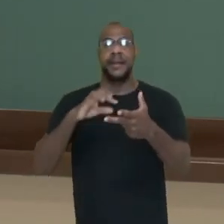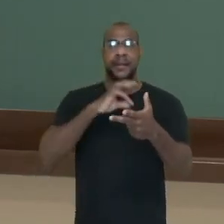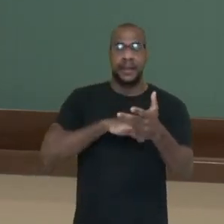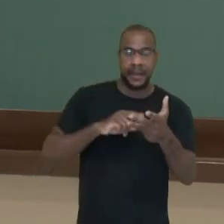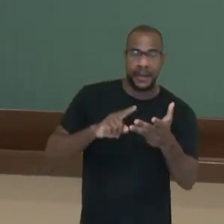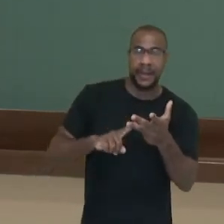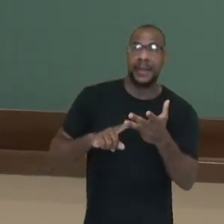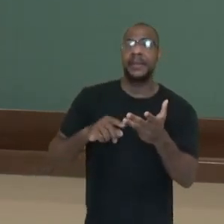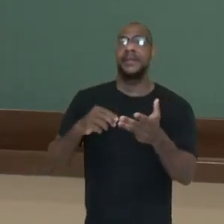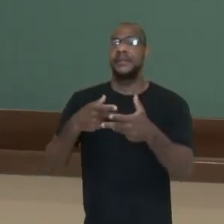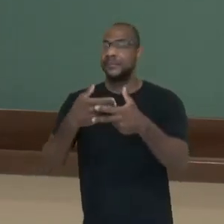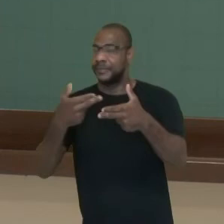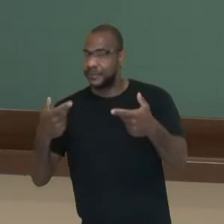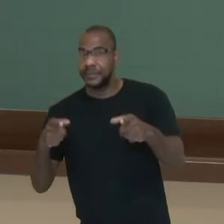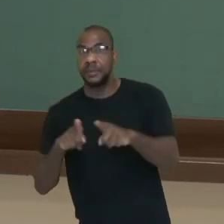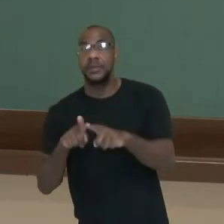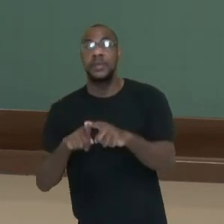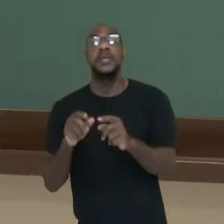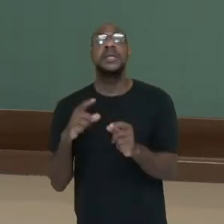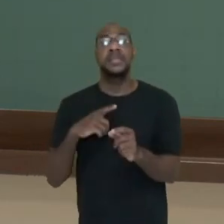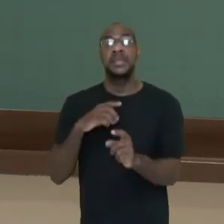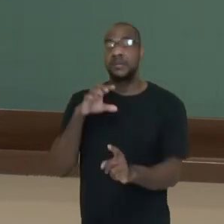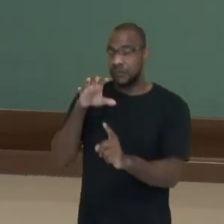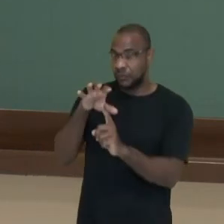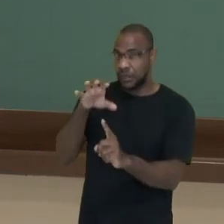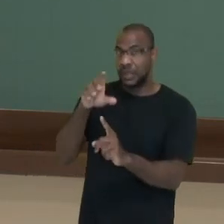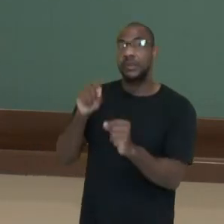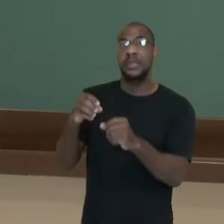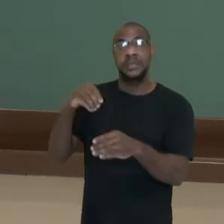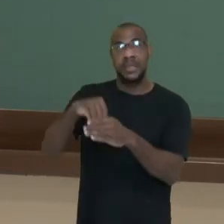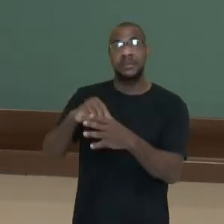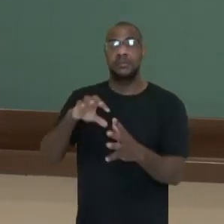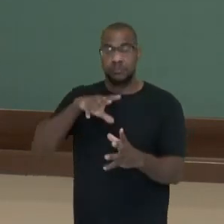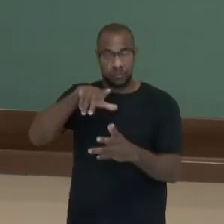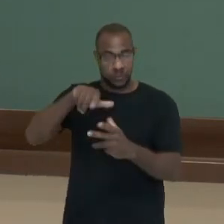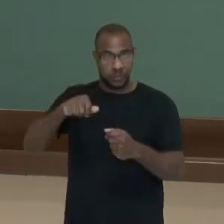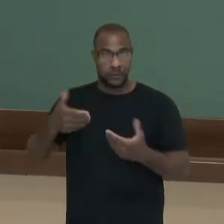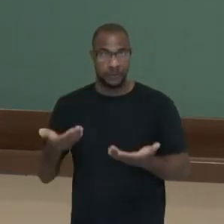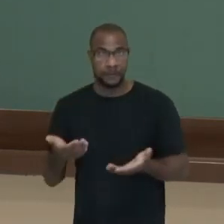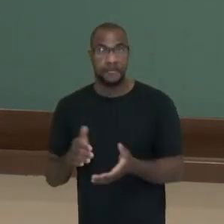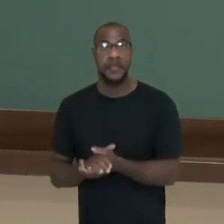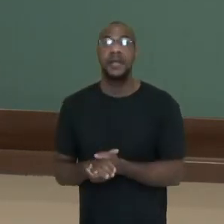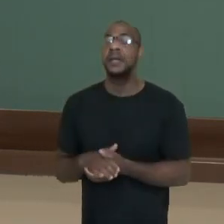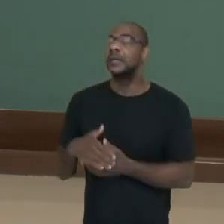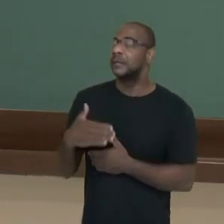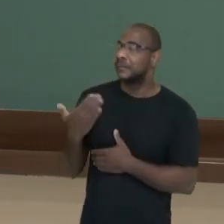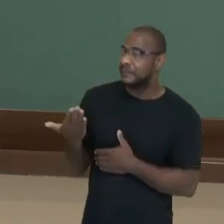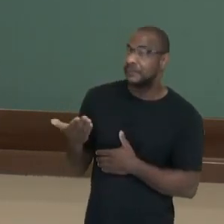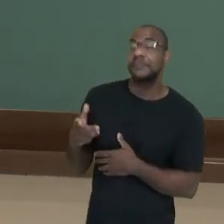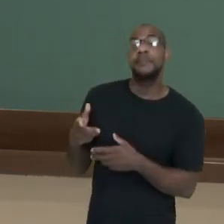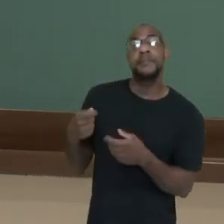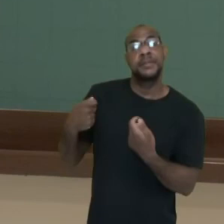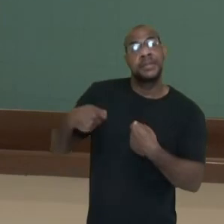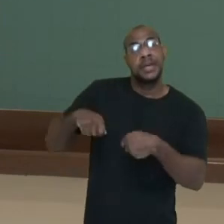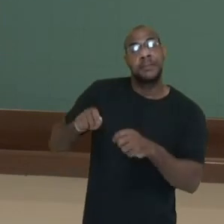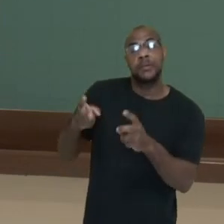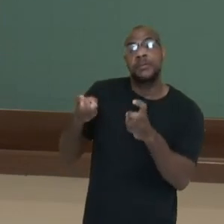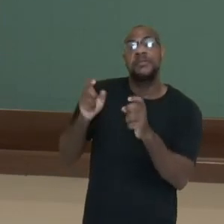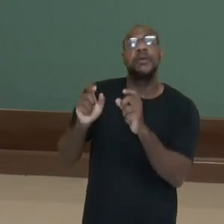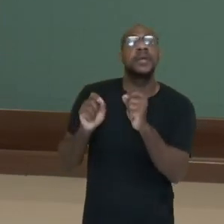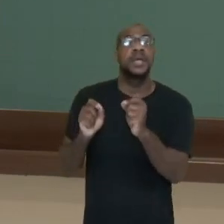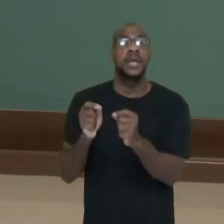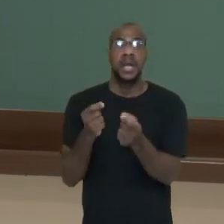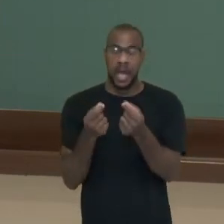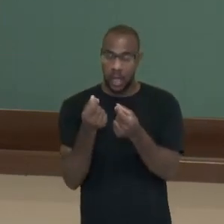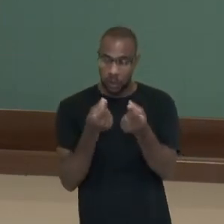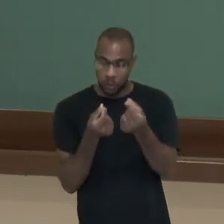metodologias de pagamento e que refletem muito no cenário mundial. Além disso, temos que observar que a economia com